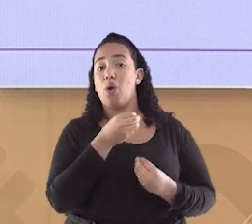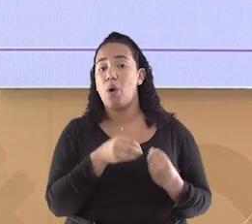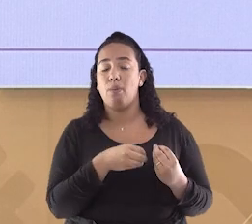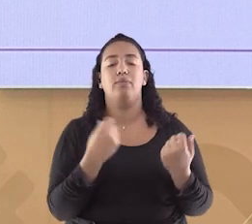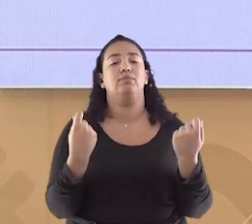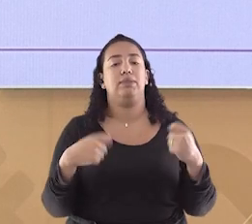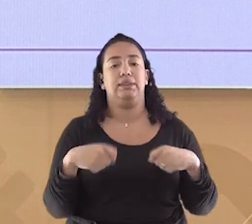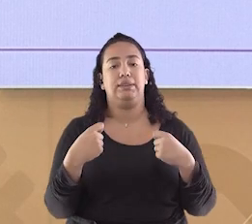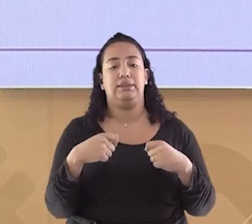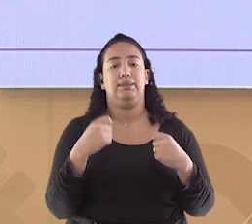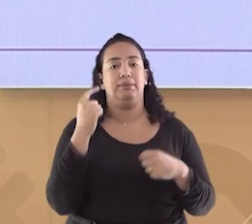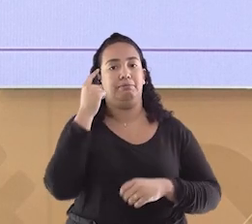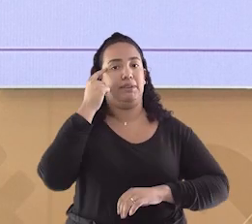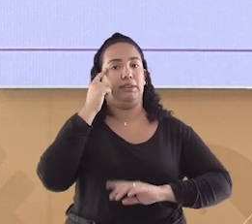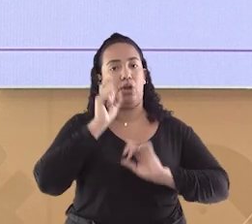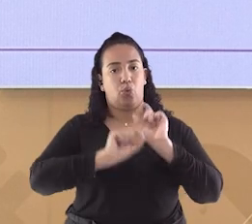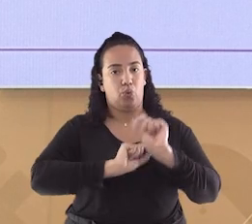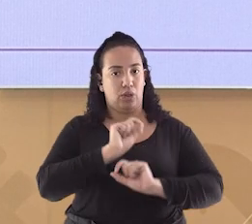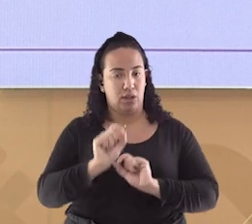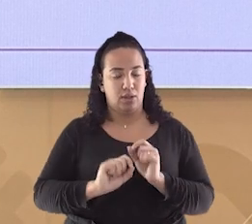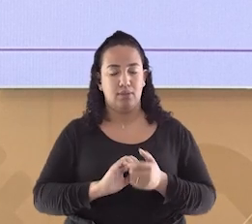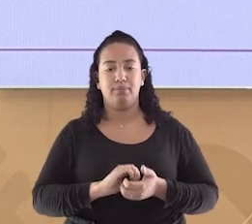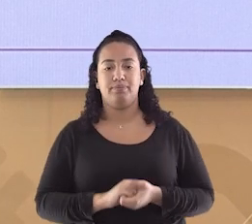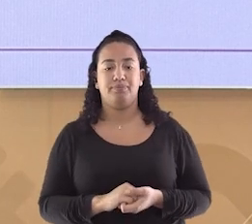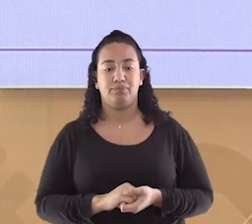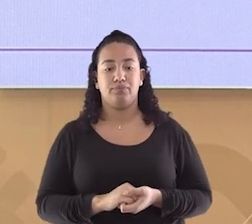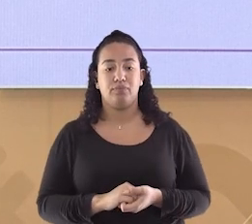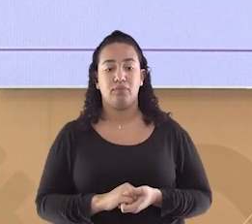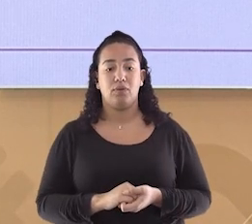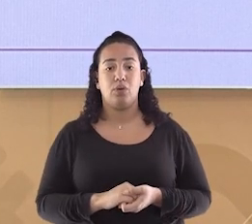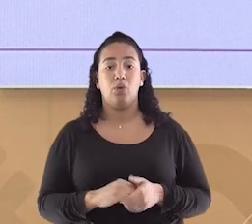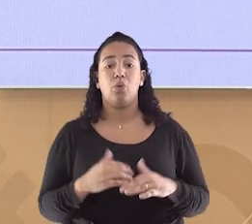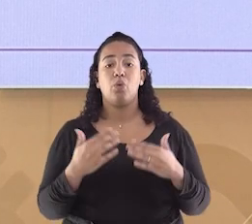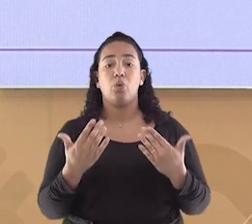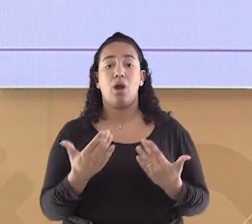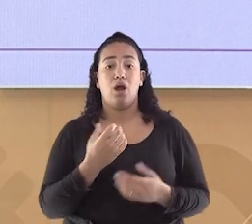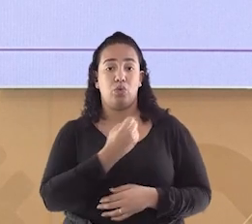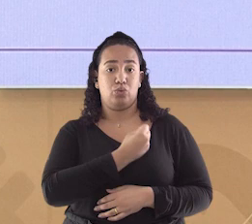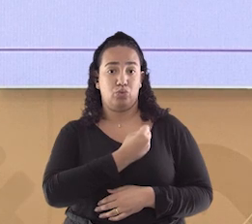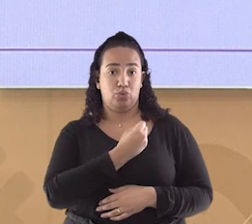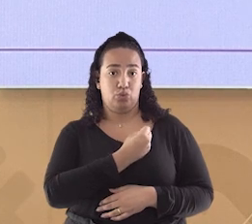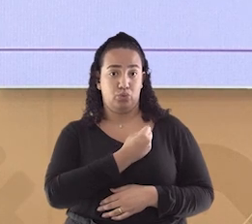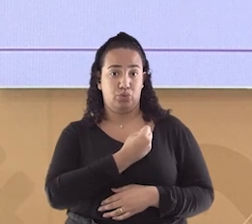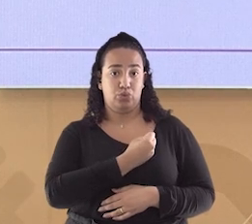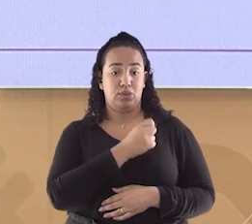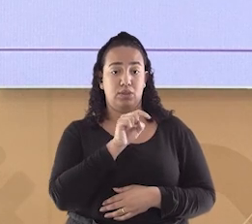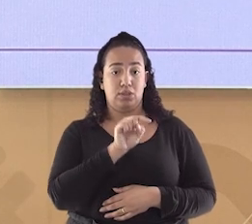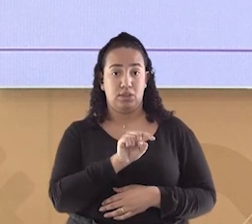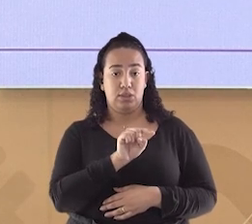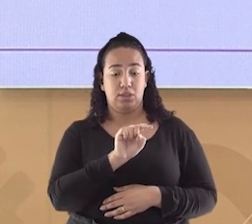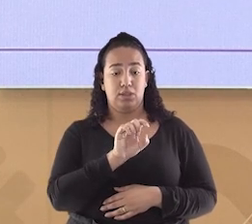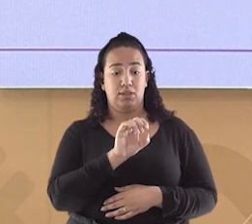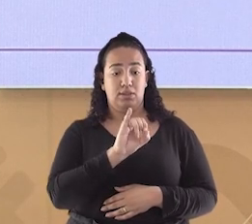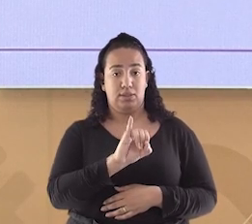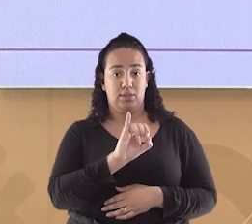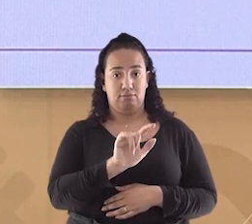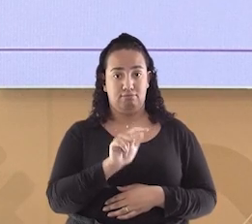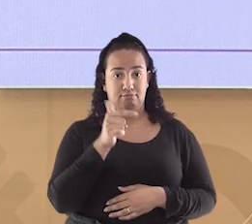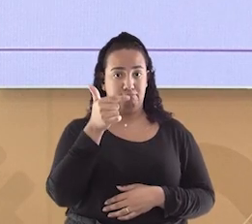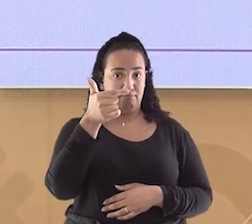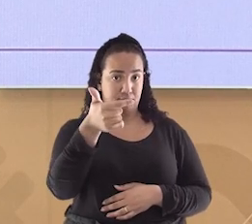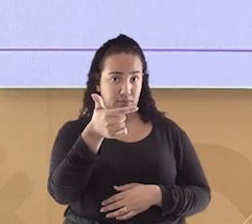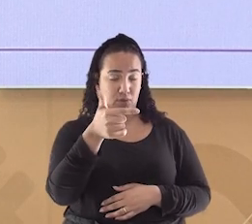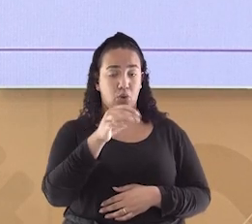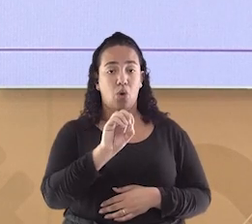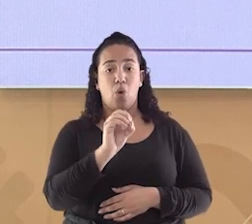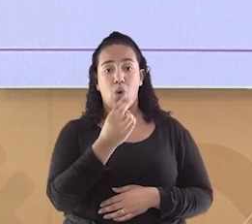fazer o seguinte questionamento: que número que elevado a 2, ou então multiplicado